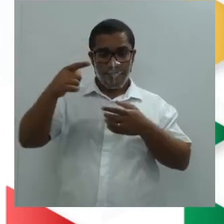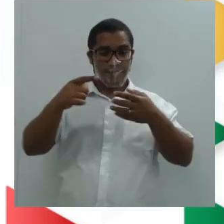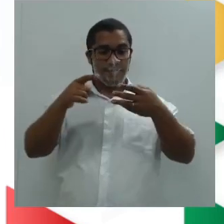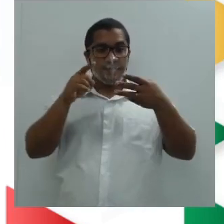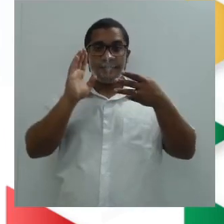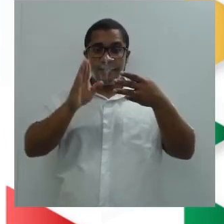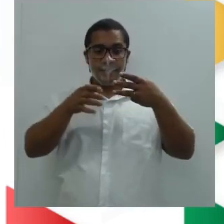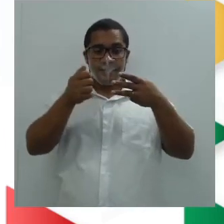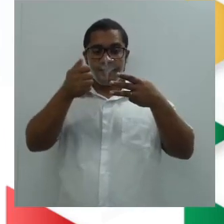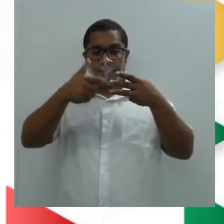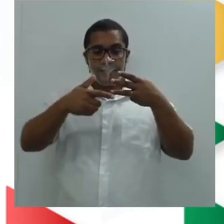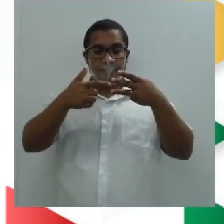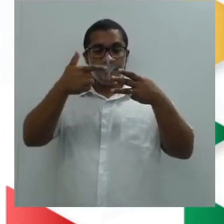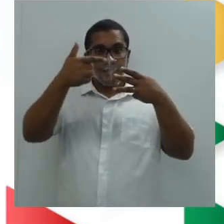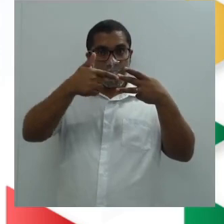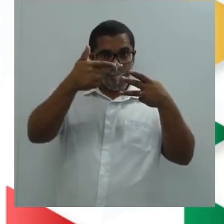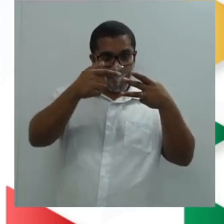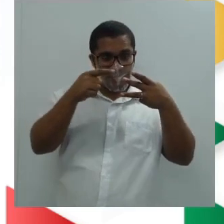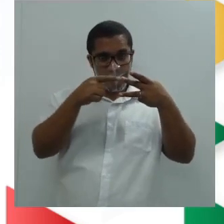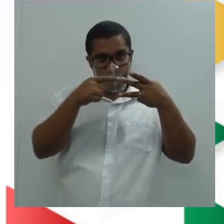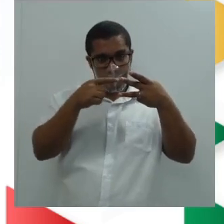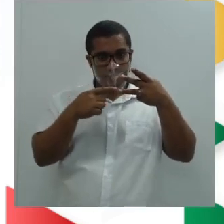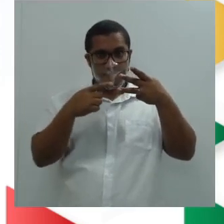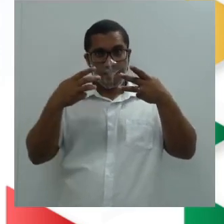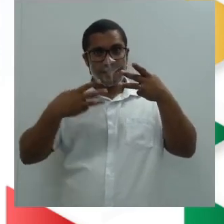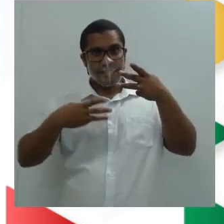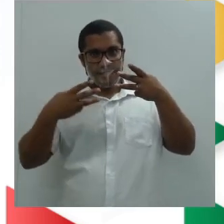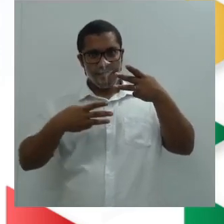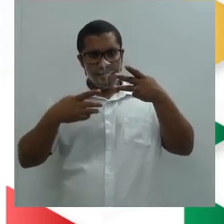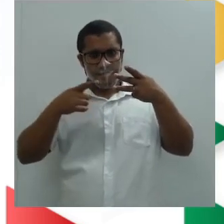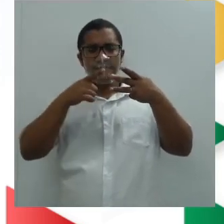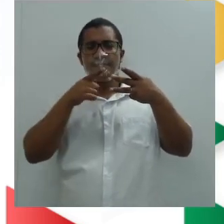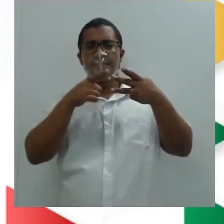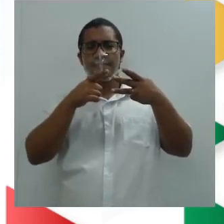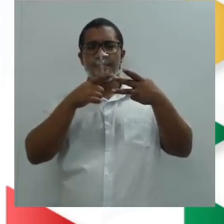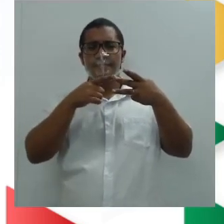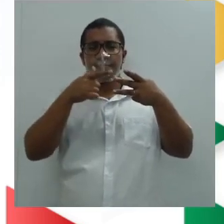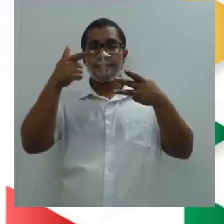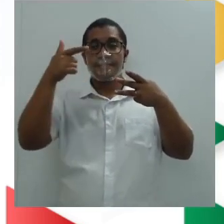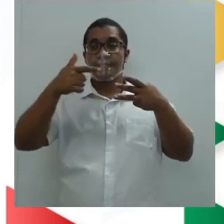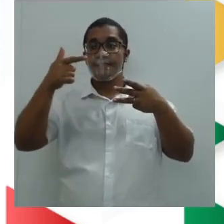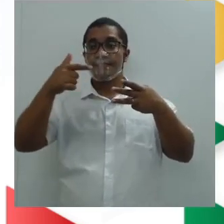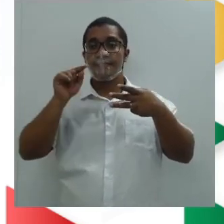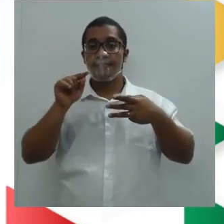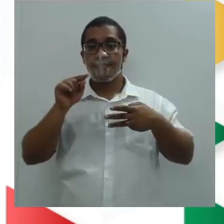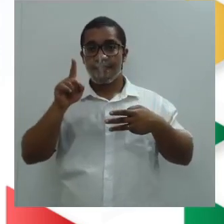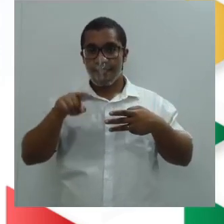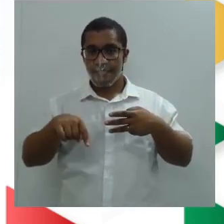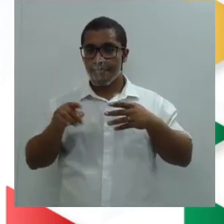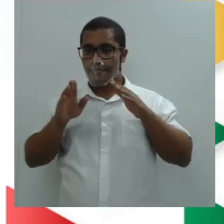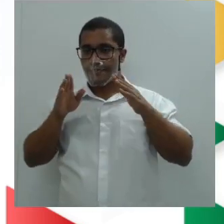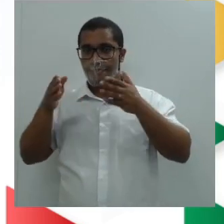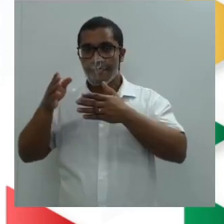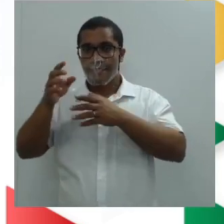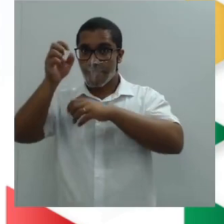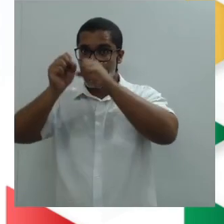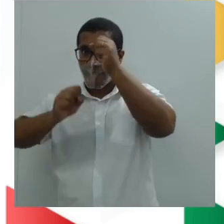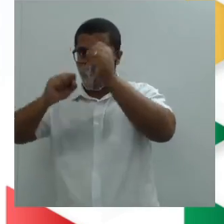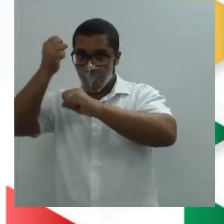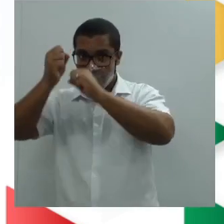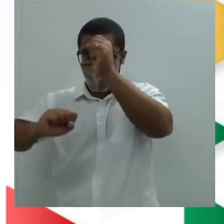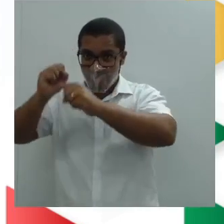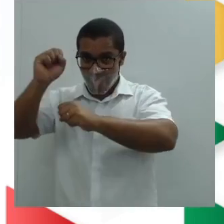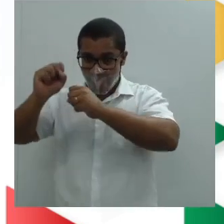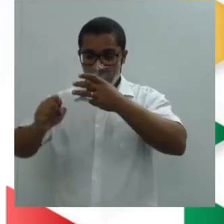setor secundário e terciário? Só recapitulando, vamos lá. O secundário se refere a